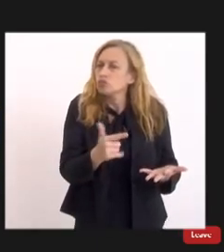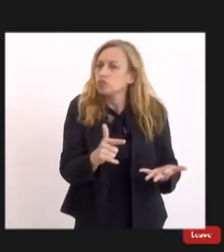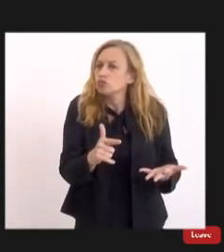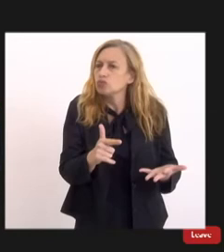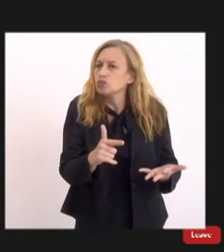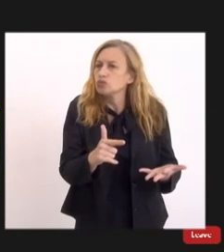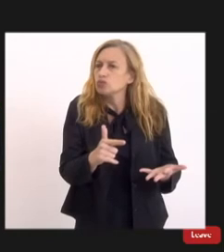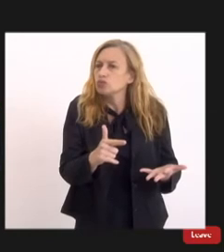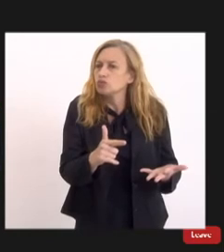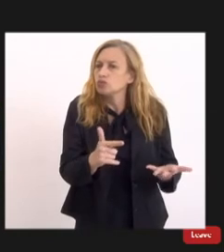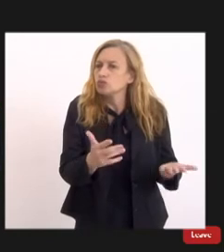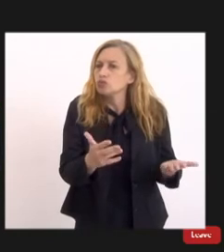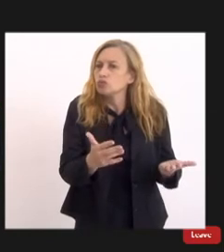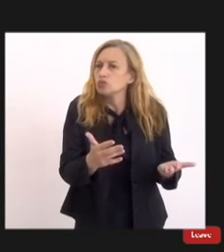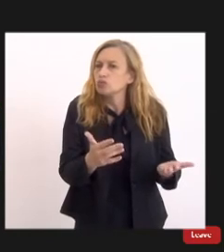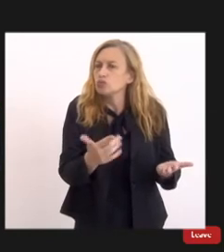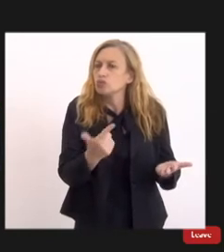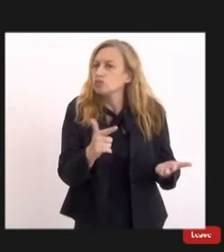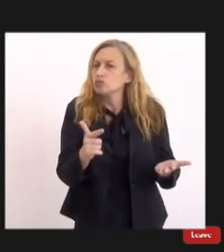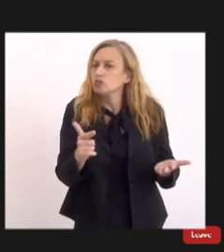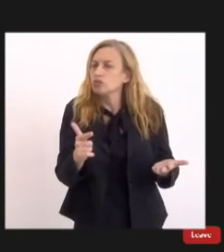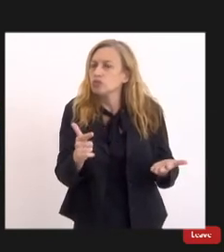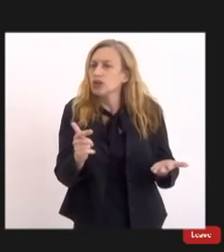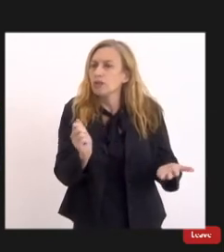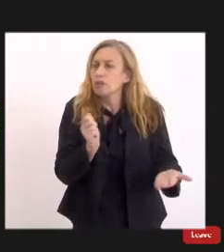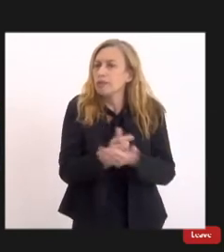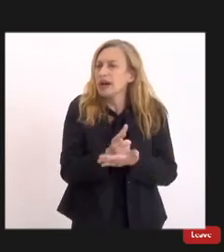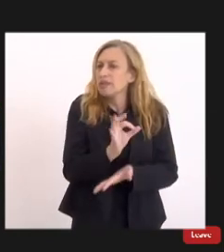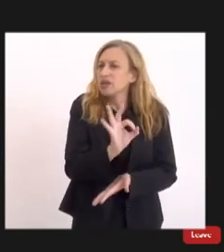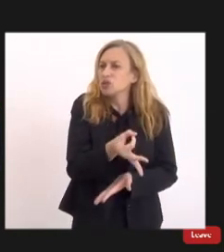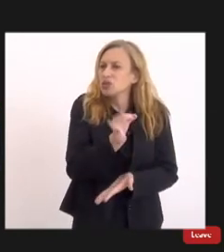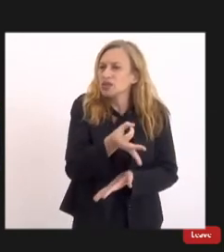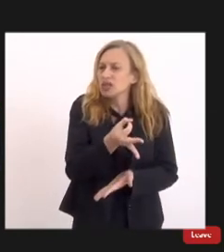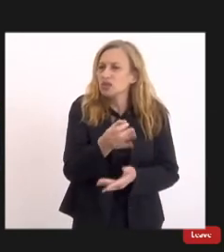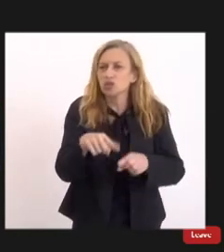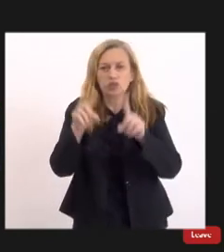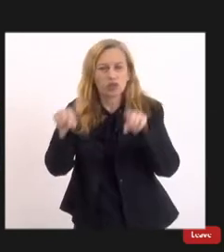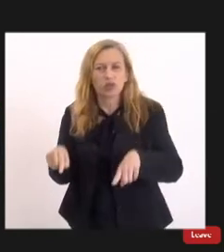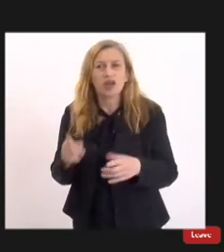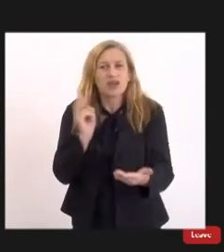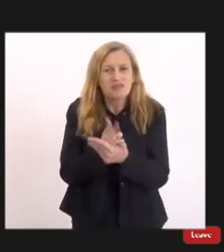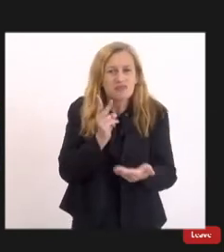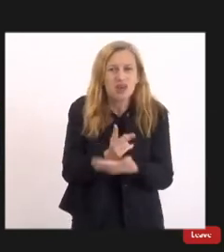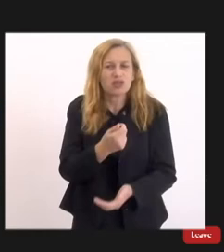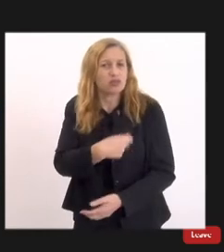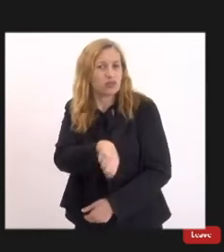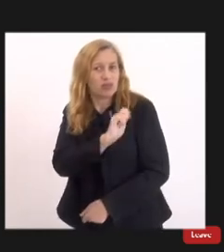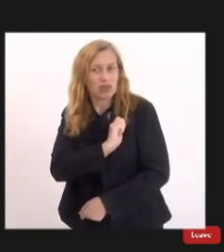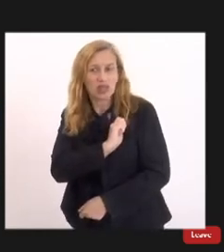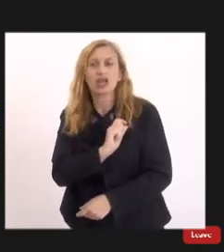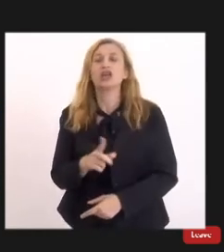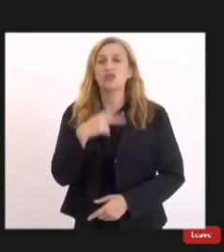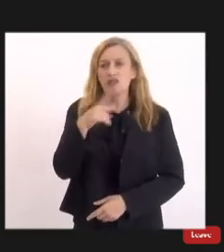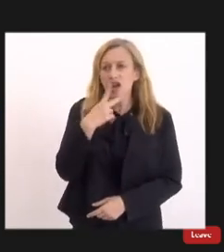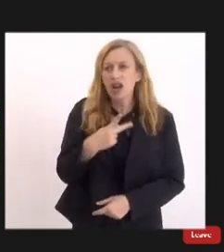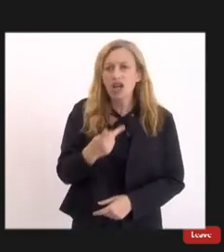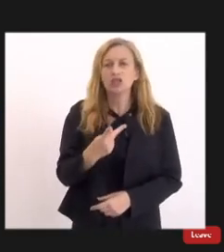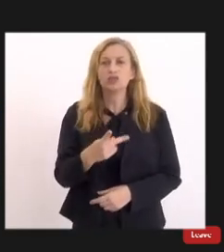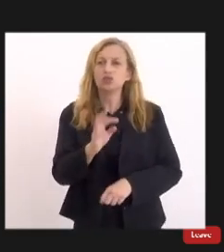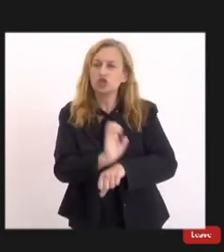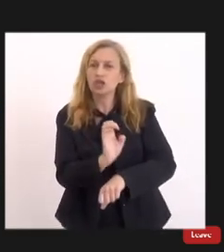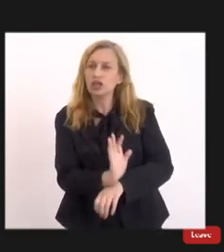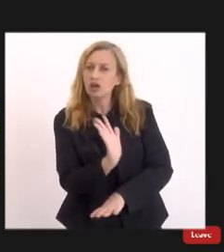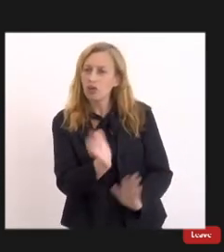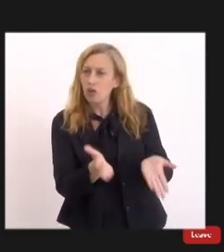máximo do pagamento com funcionários, mesmo para a lei de responsabilidade fiscal. A gente está falando de um Estado, né, inclusive na educação que a gente teve agora,